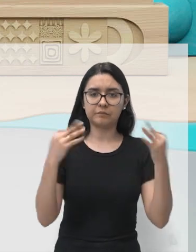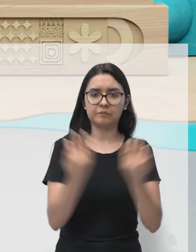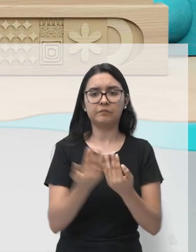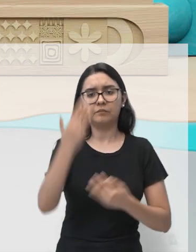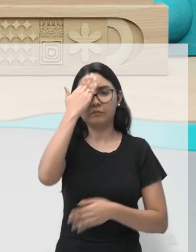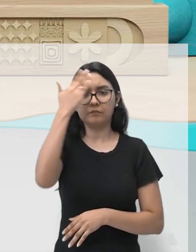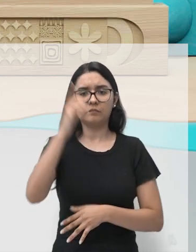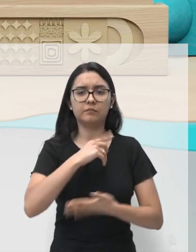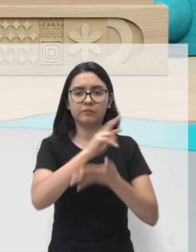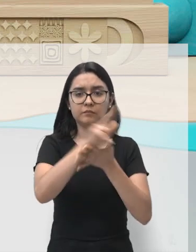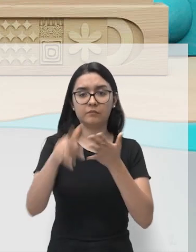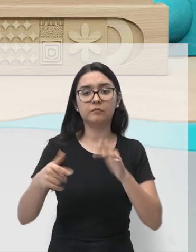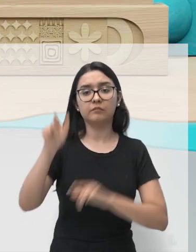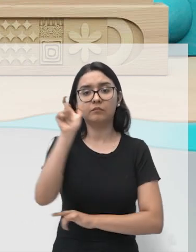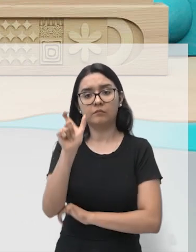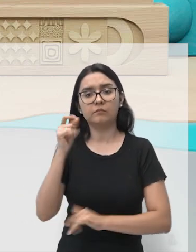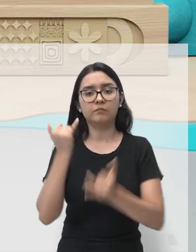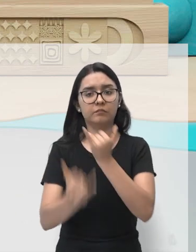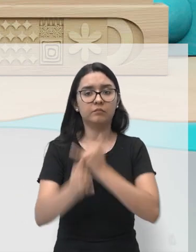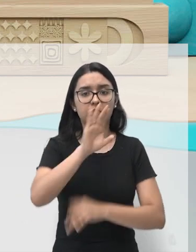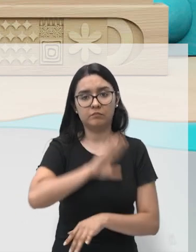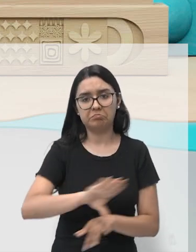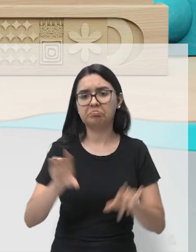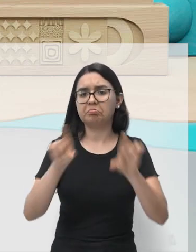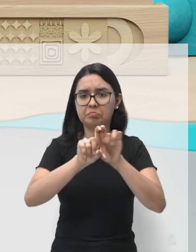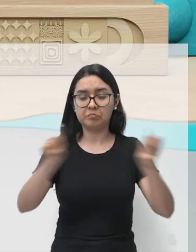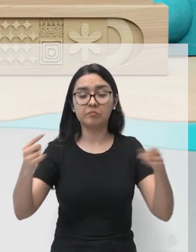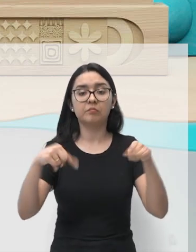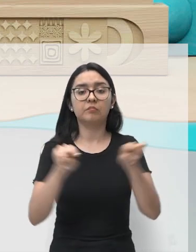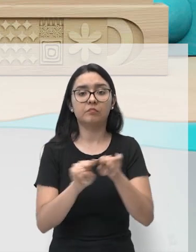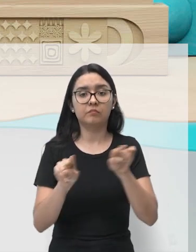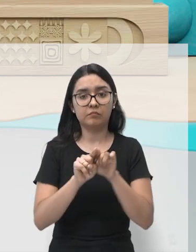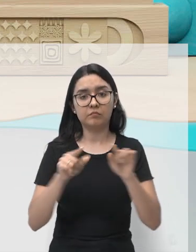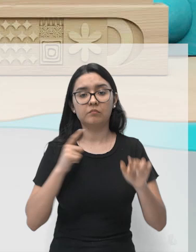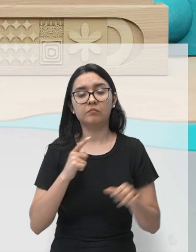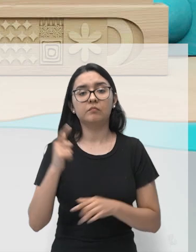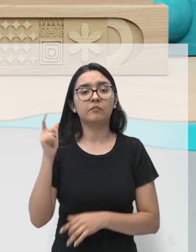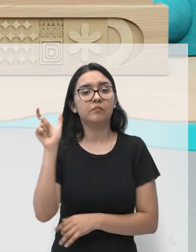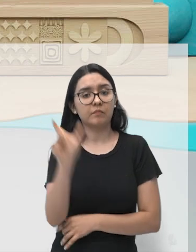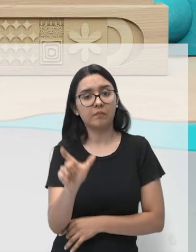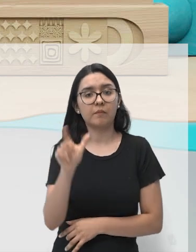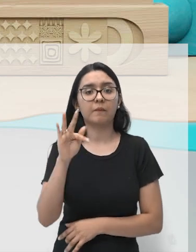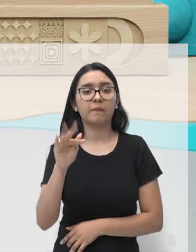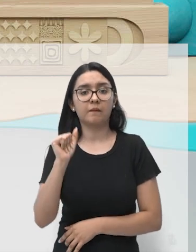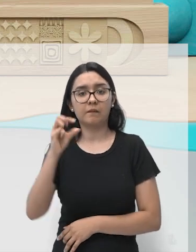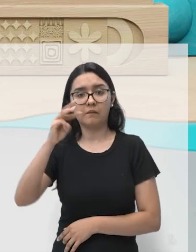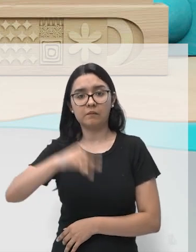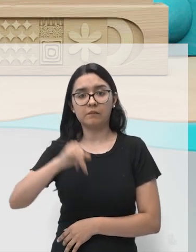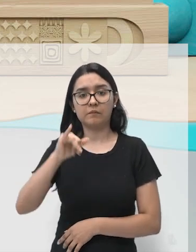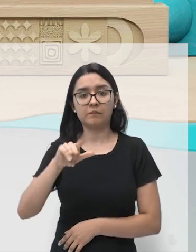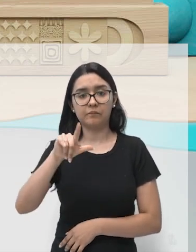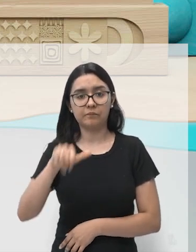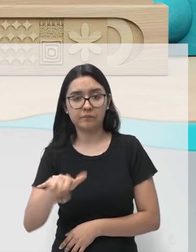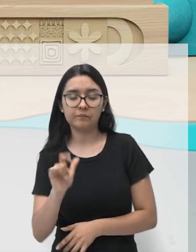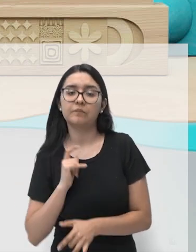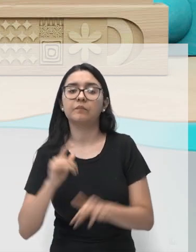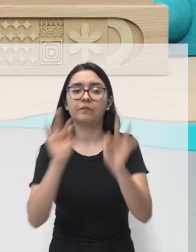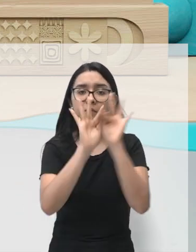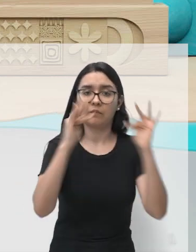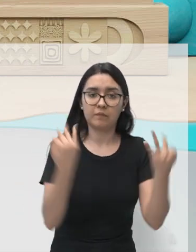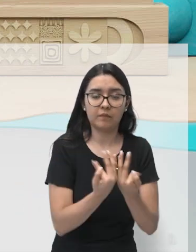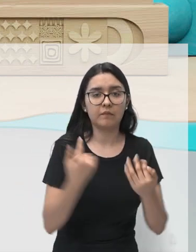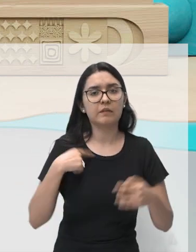palavras cognatas aqui nesse parágrafo. Tem a palavra family que se repete muito. Quando a palavra se repete muito,